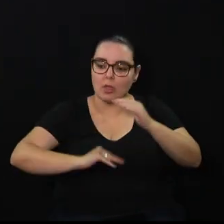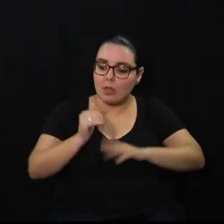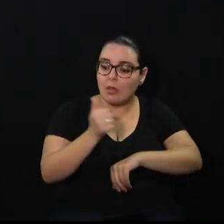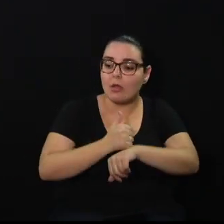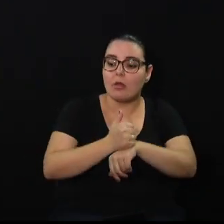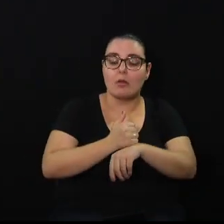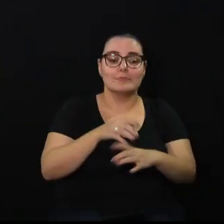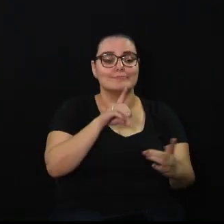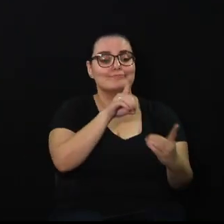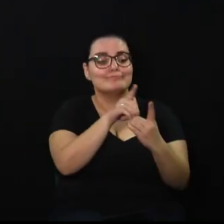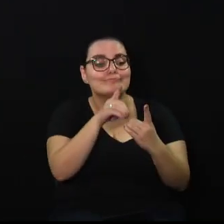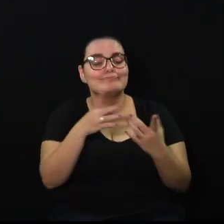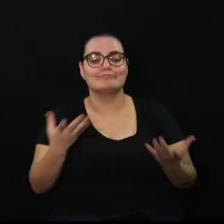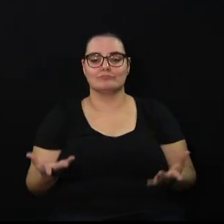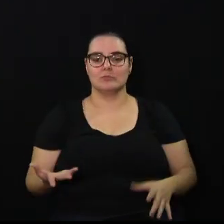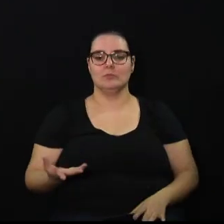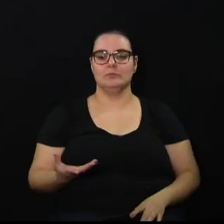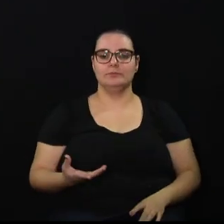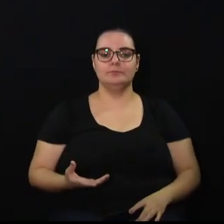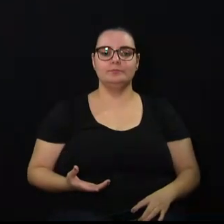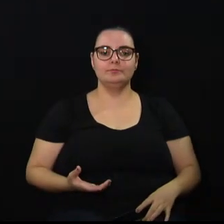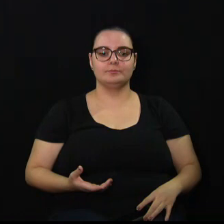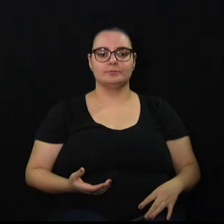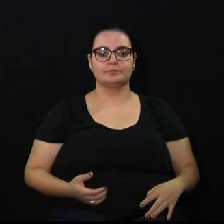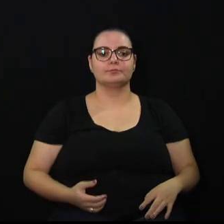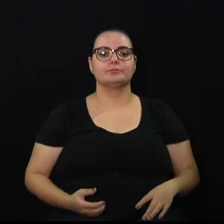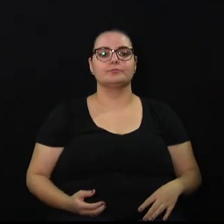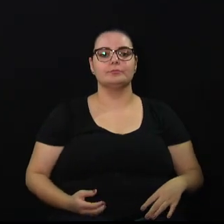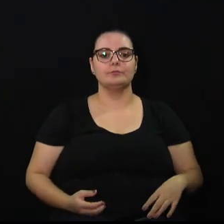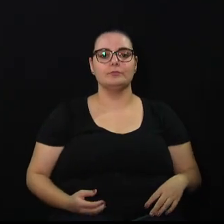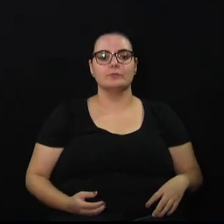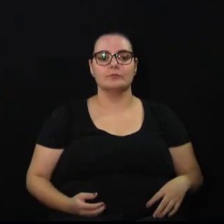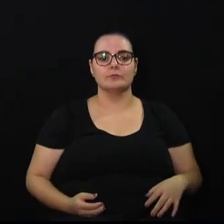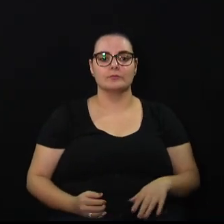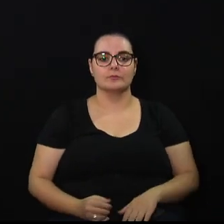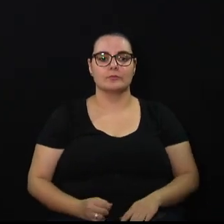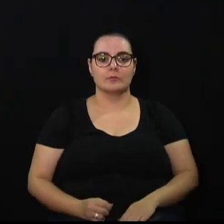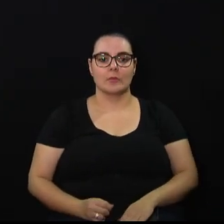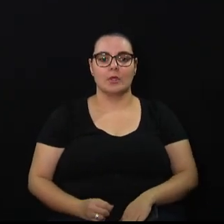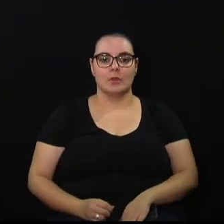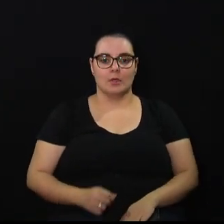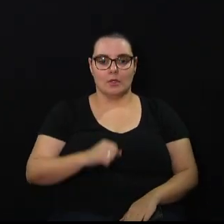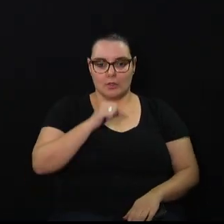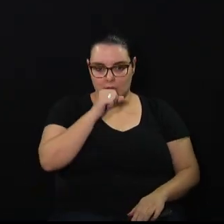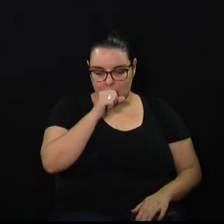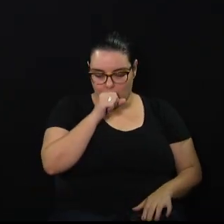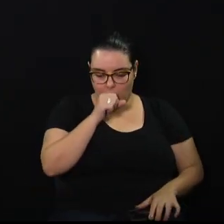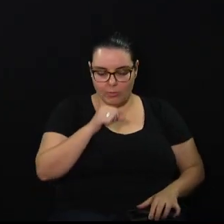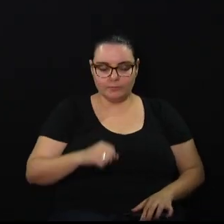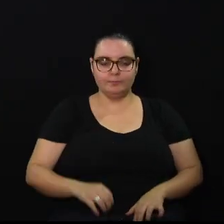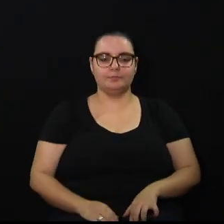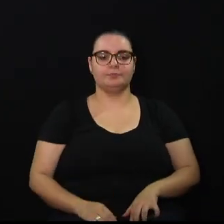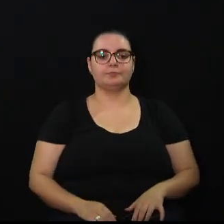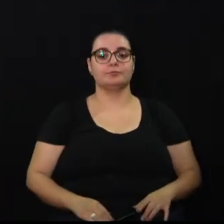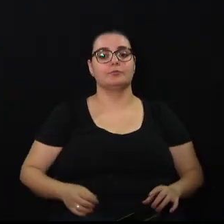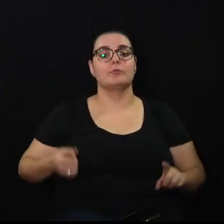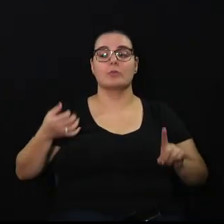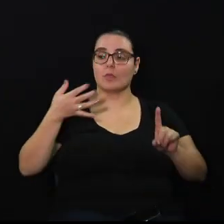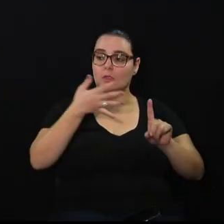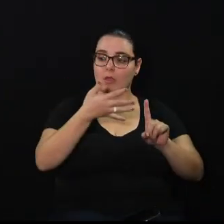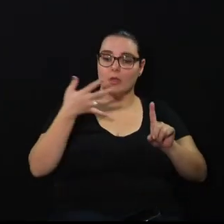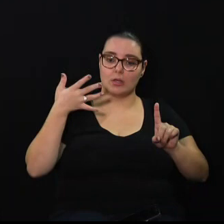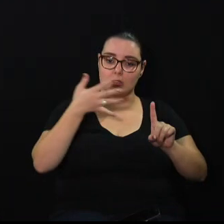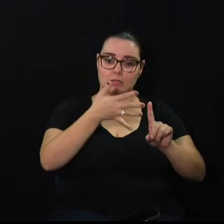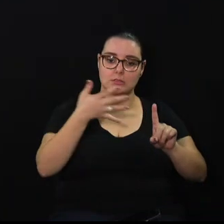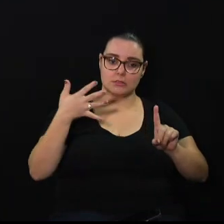em seu lugar no mundo como um todo é então ele entende né que isso é uma síndrome